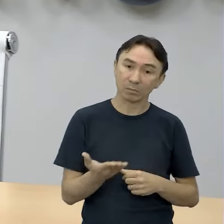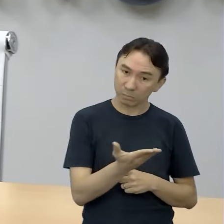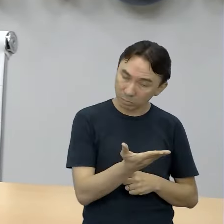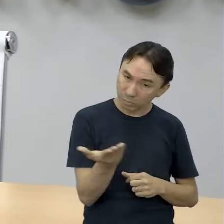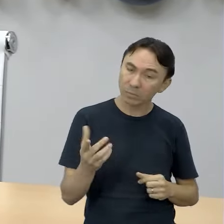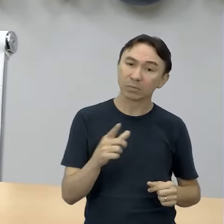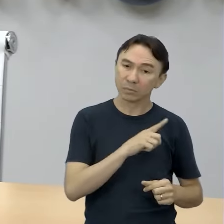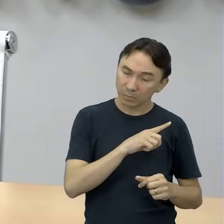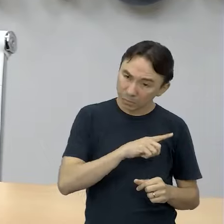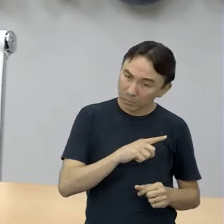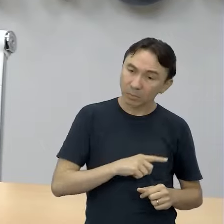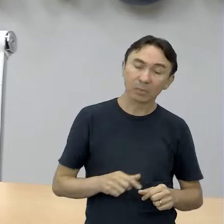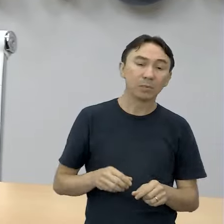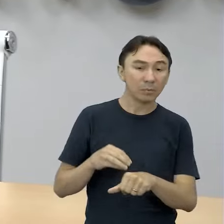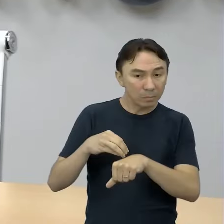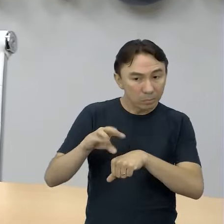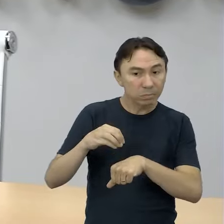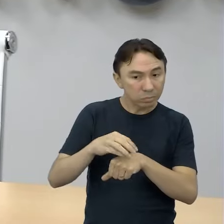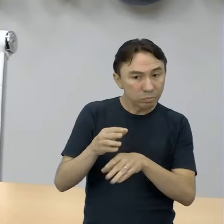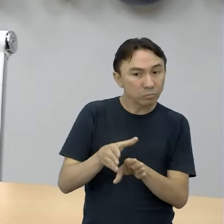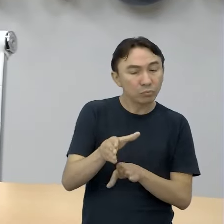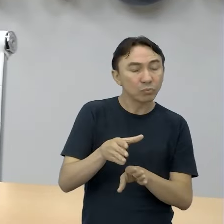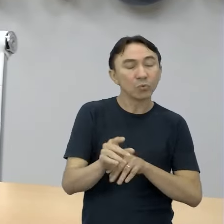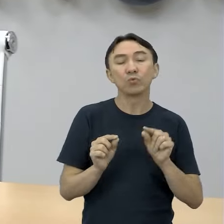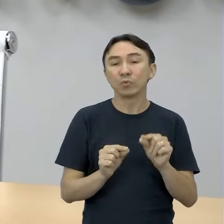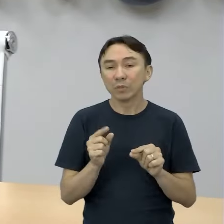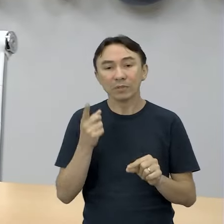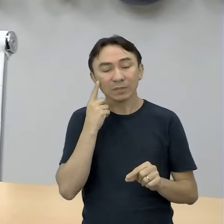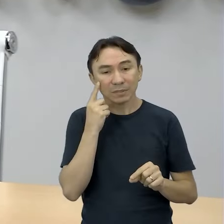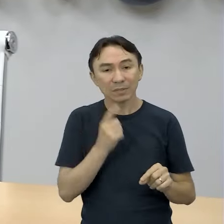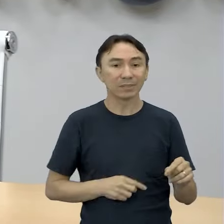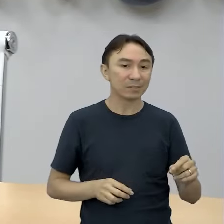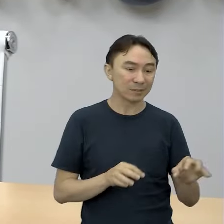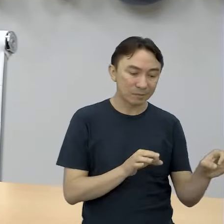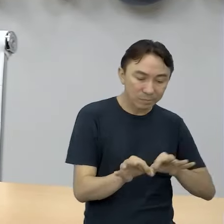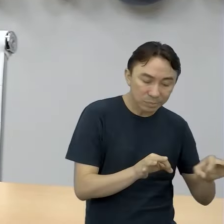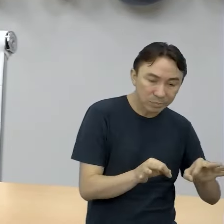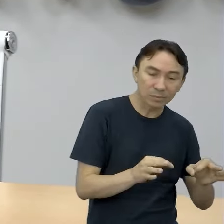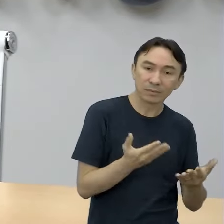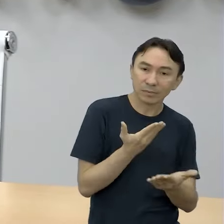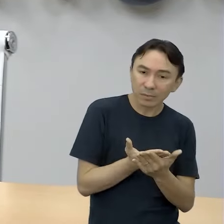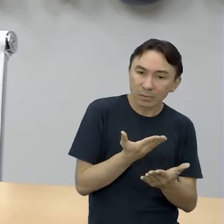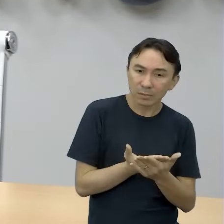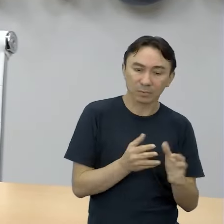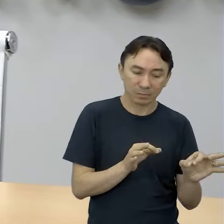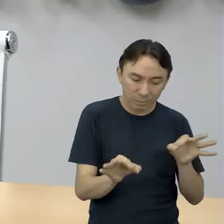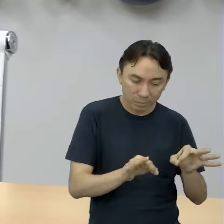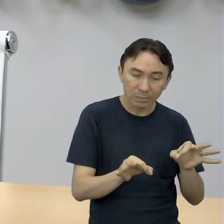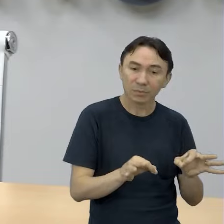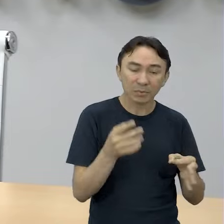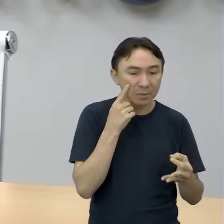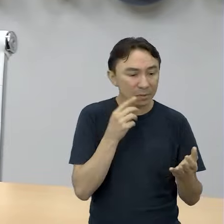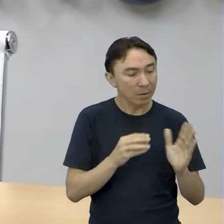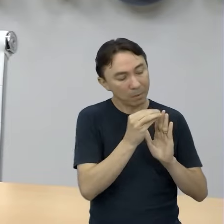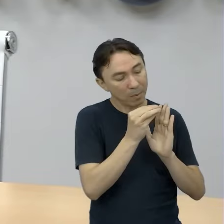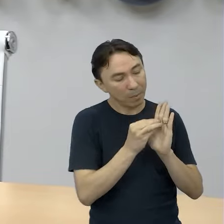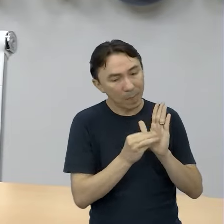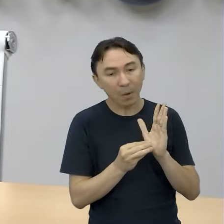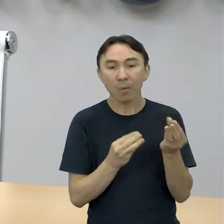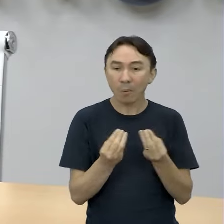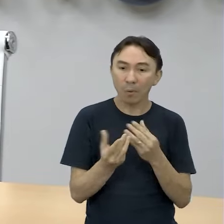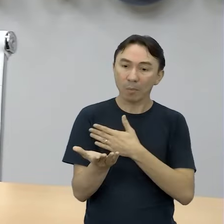plano de aula pensando nessas habilidades, sobre como finalizar, como fazer a introdução da